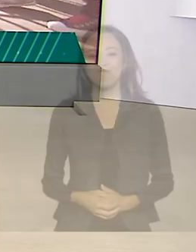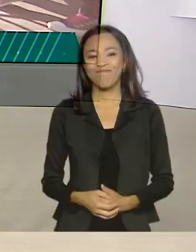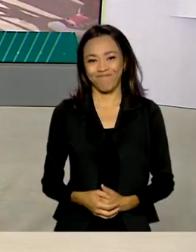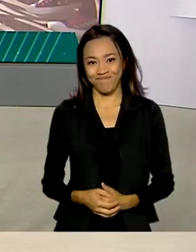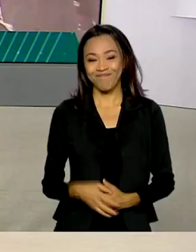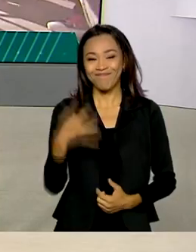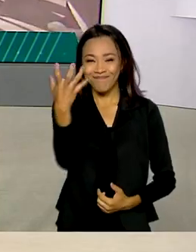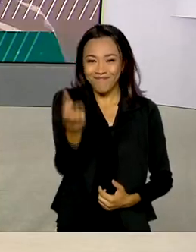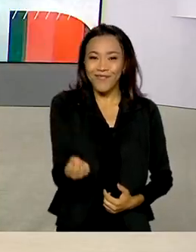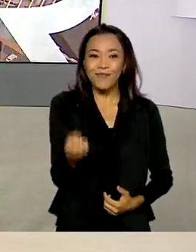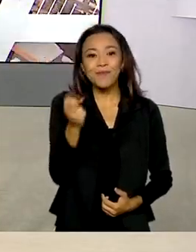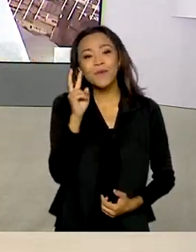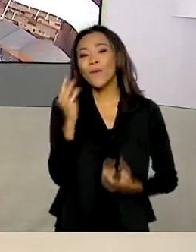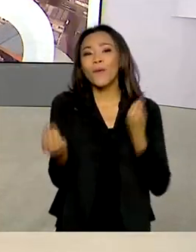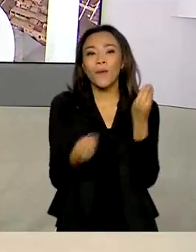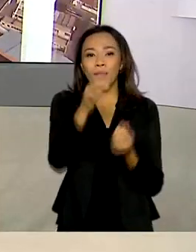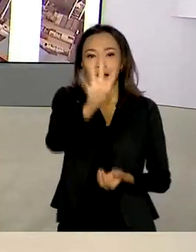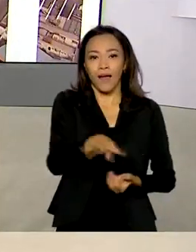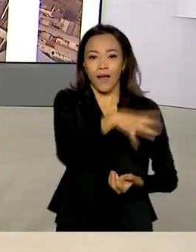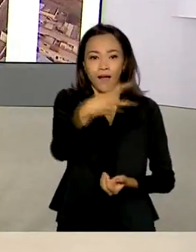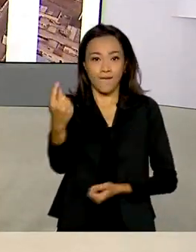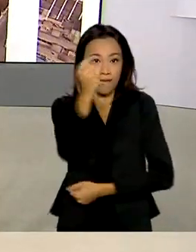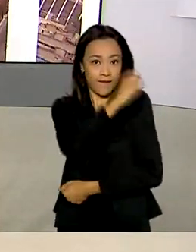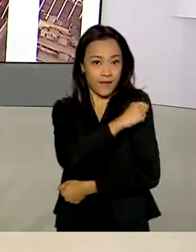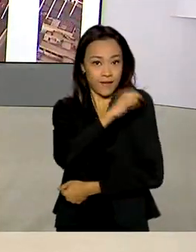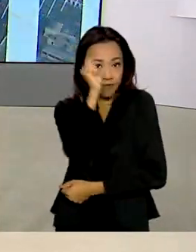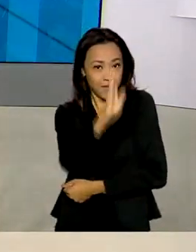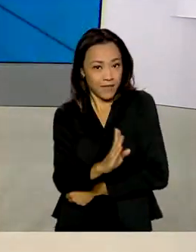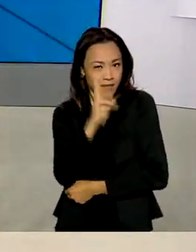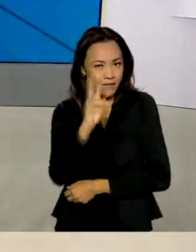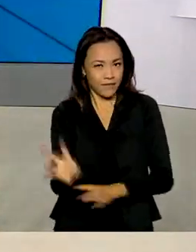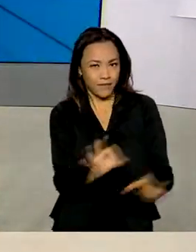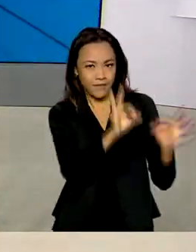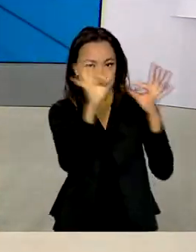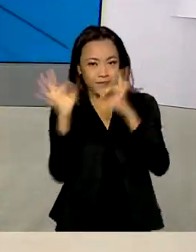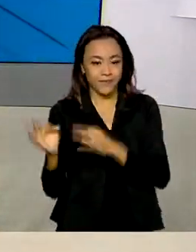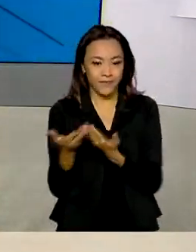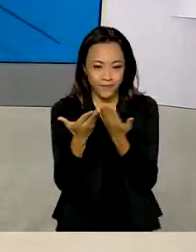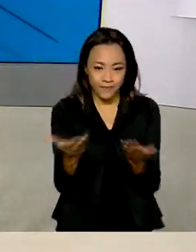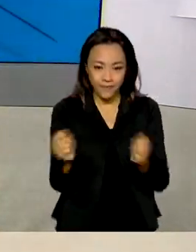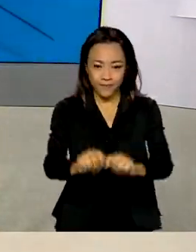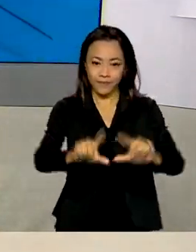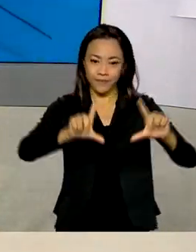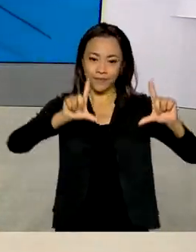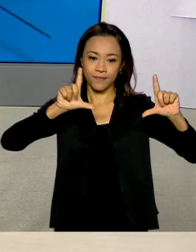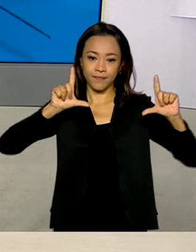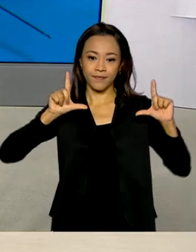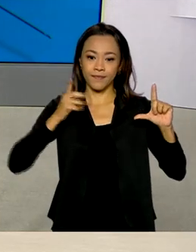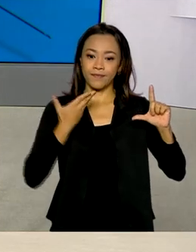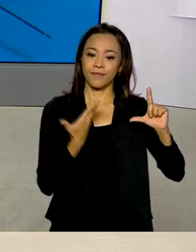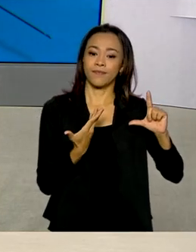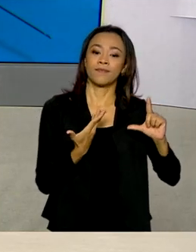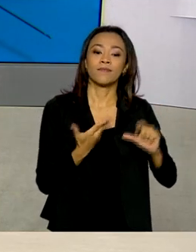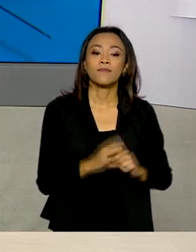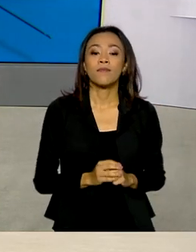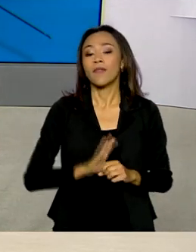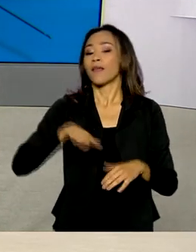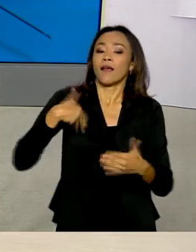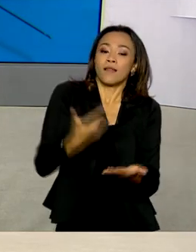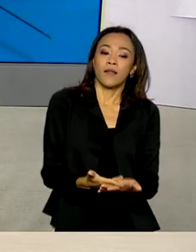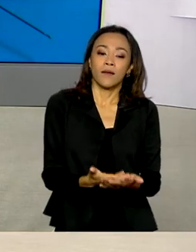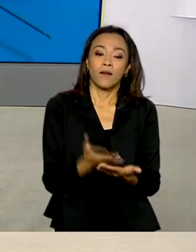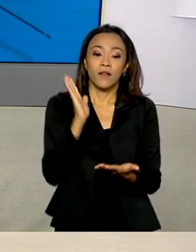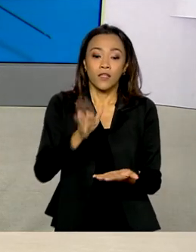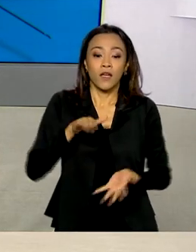Vamos conferir então como está a vacinação no Brasil, acompanhe comigo, os números estão aqui no telão. Vamos lá, até agora o Ministério da Saúde